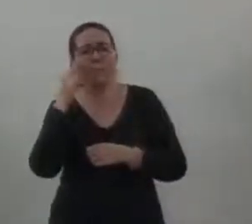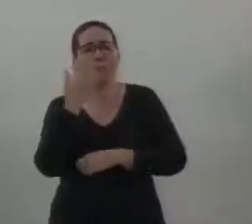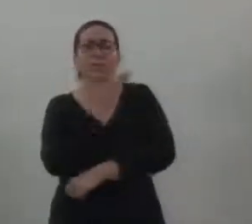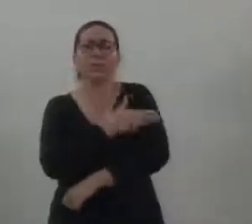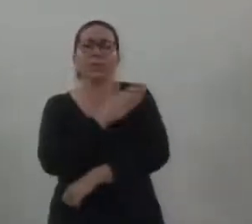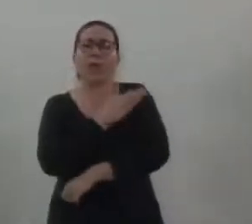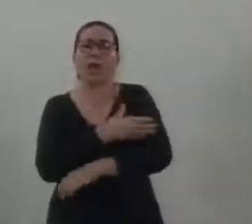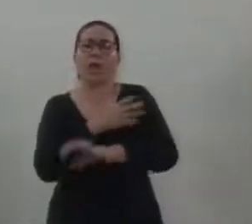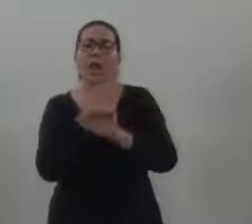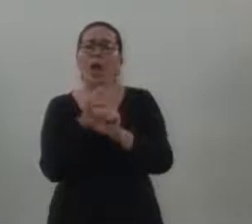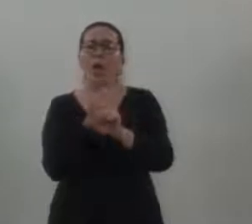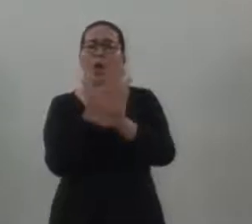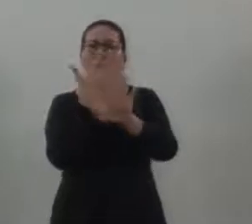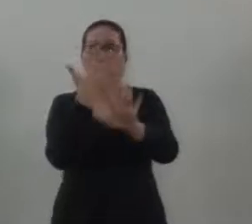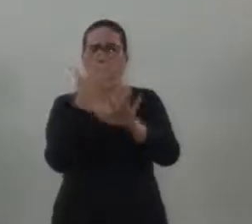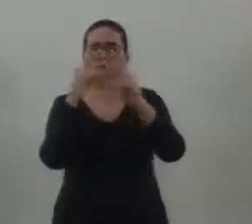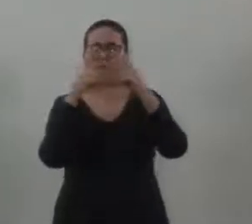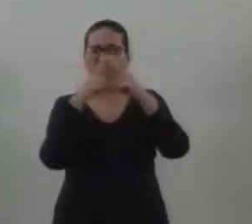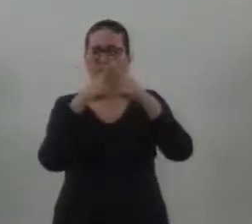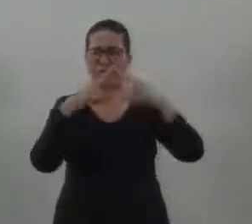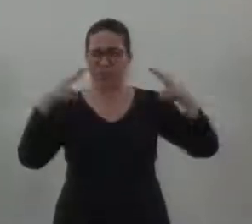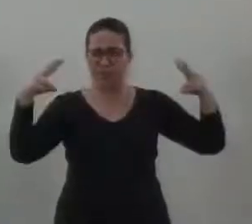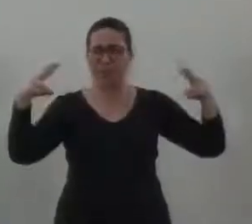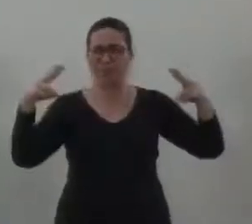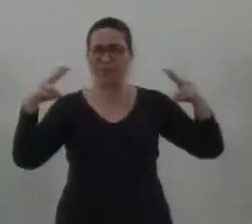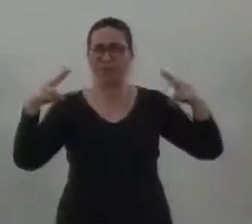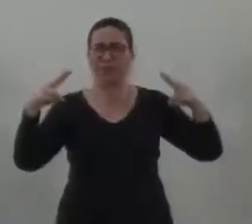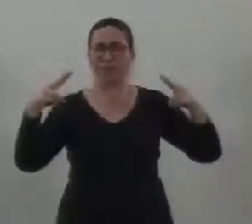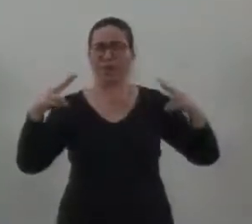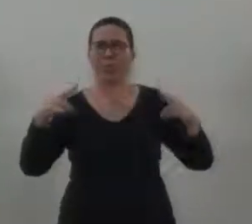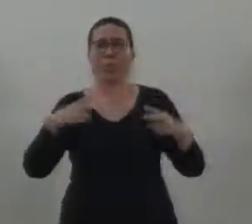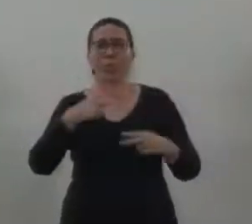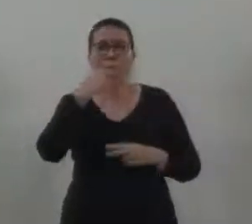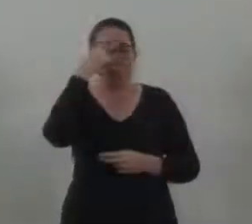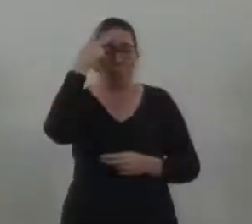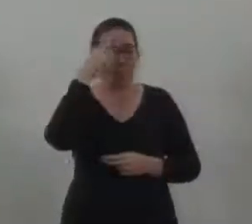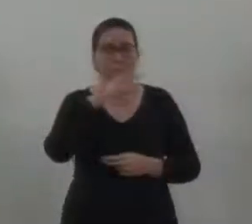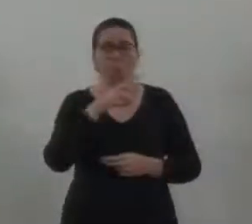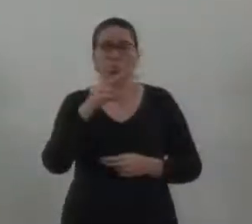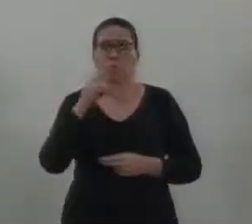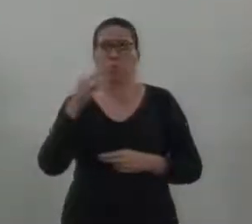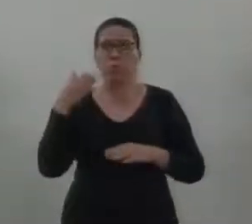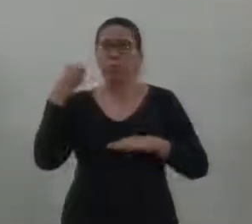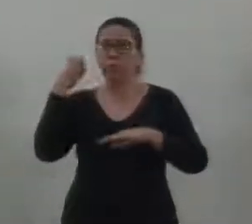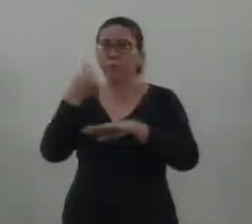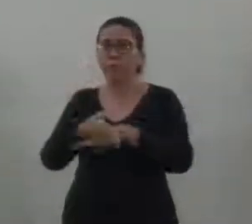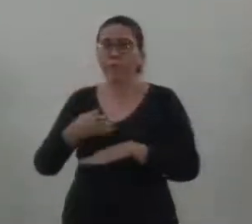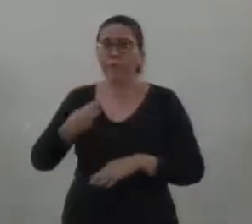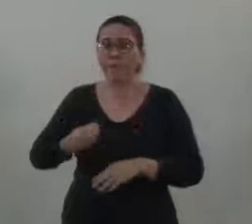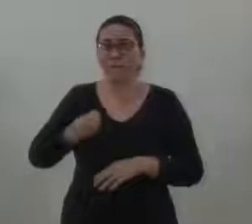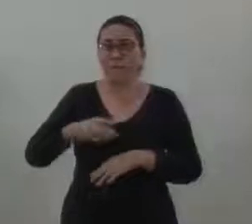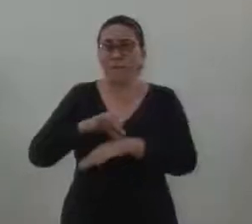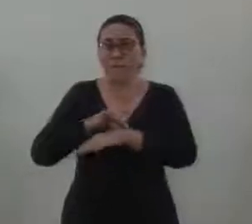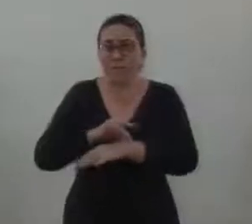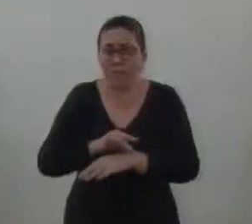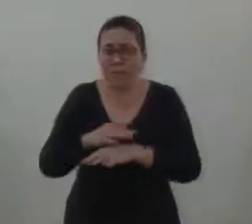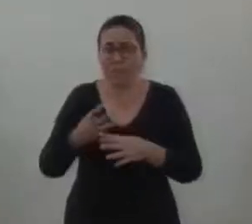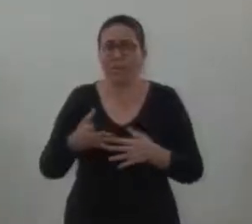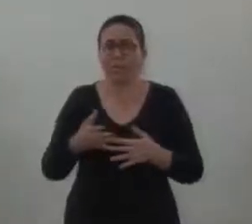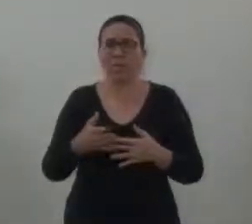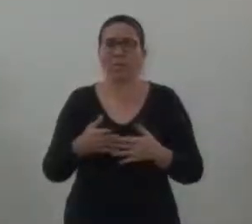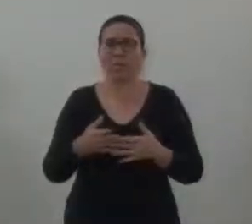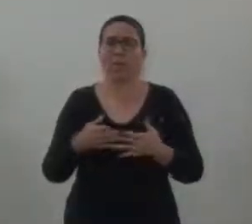e as apresentações dos alunos que nunca pisaram num palco. Então, a gente pode correr um risco